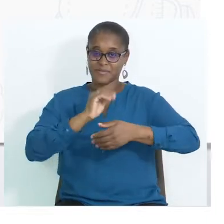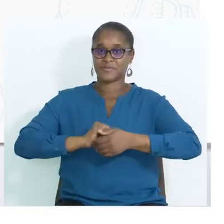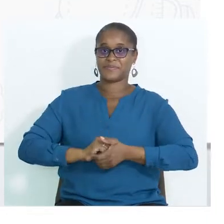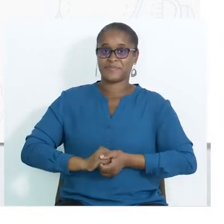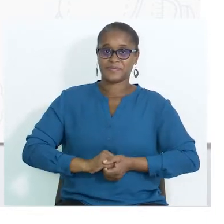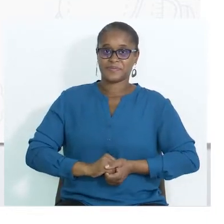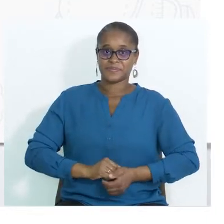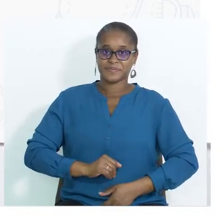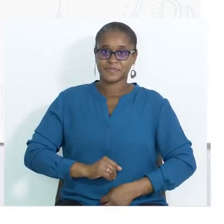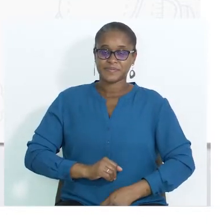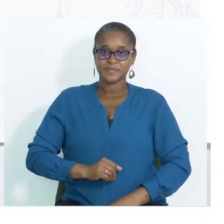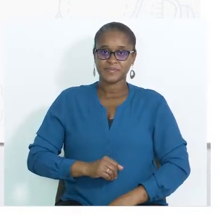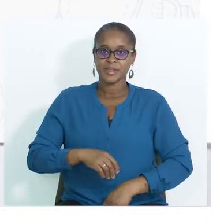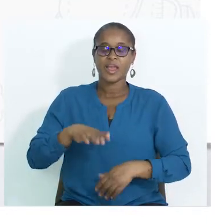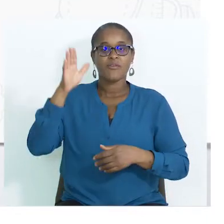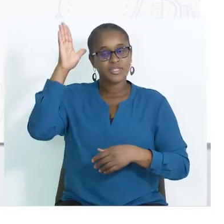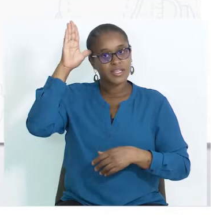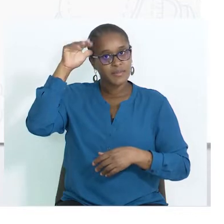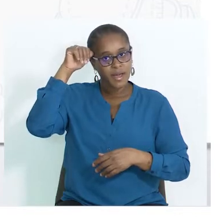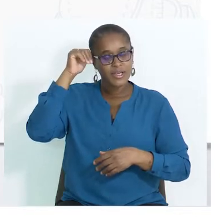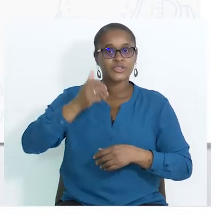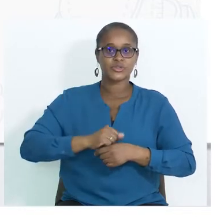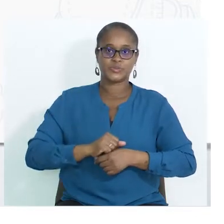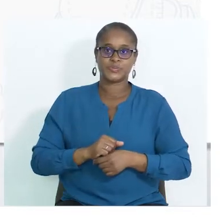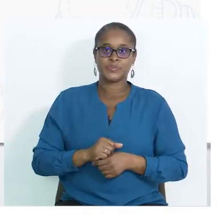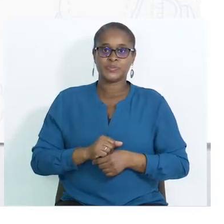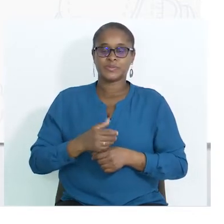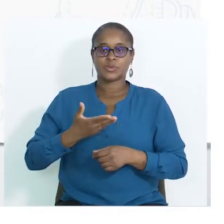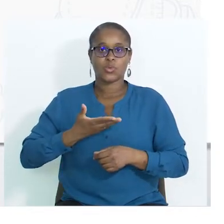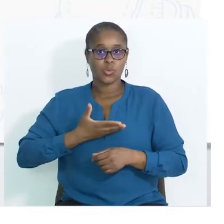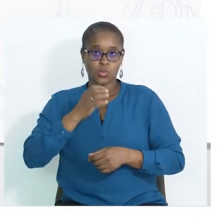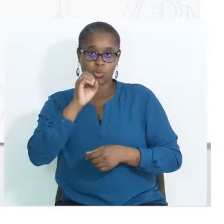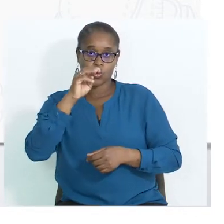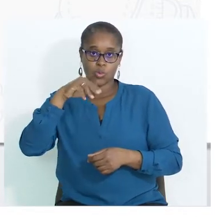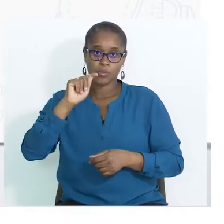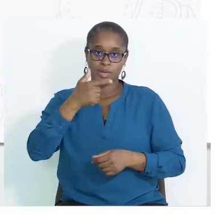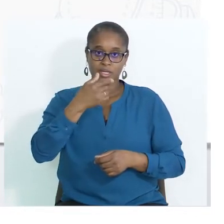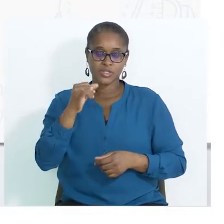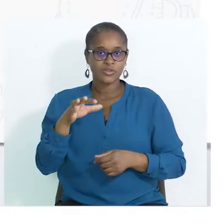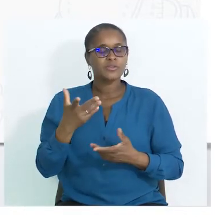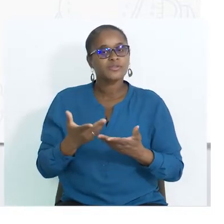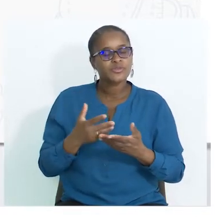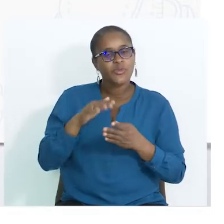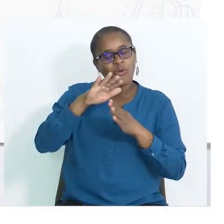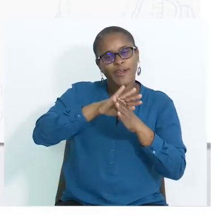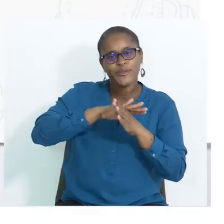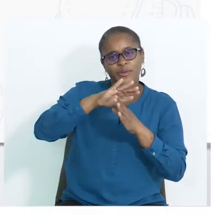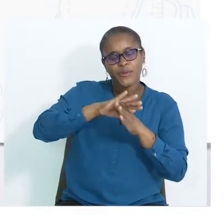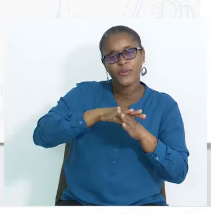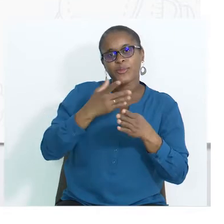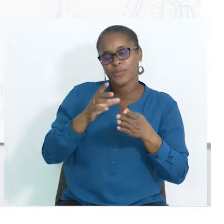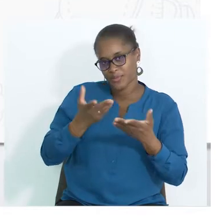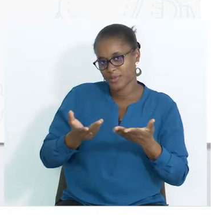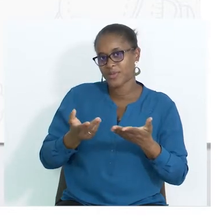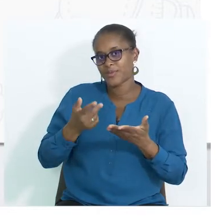colocamos o f e os animais domésticos são doces ou seja